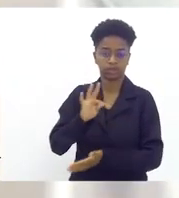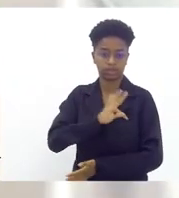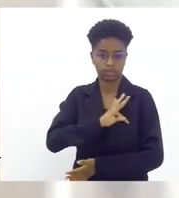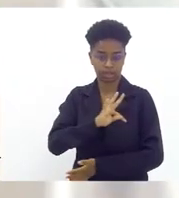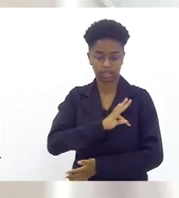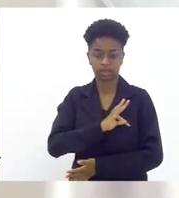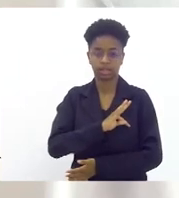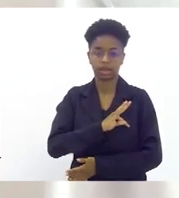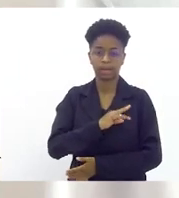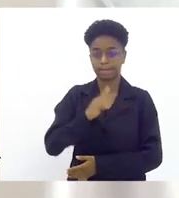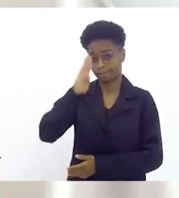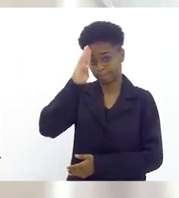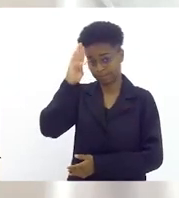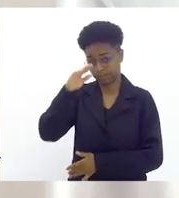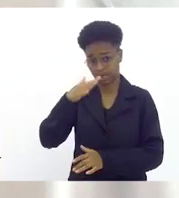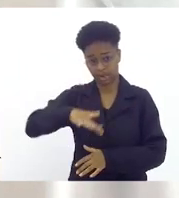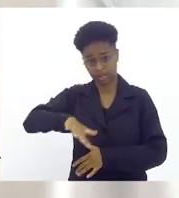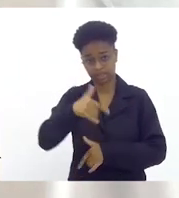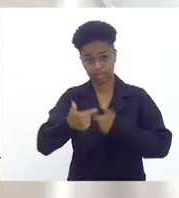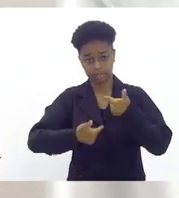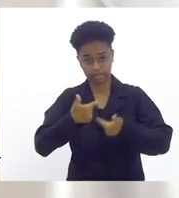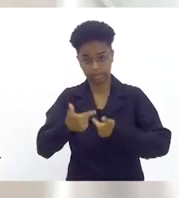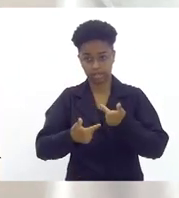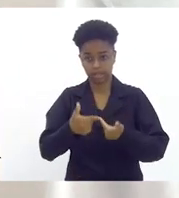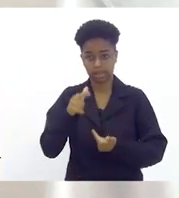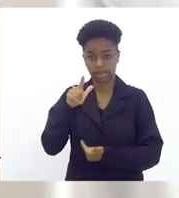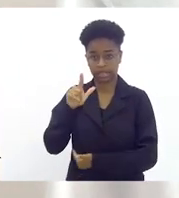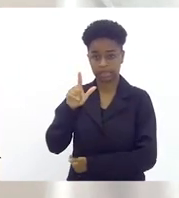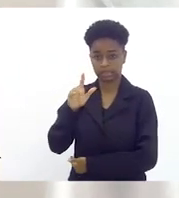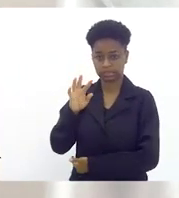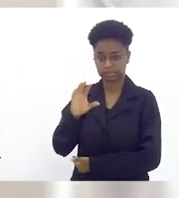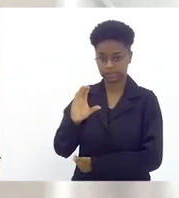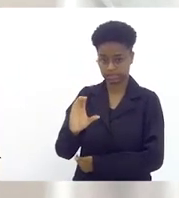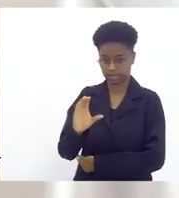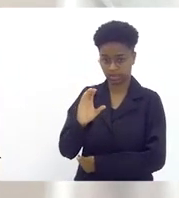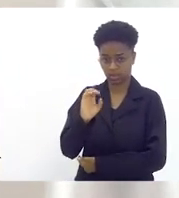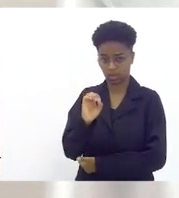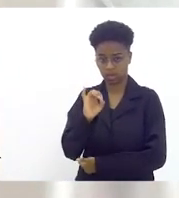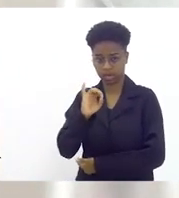do trabalho para a LC da OIT.